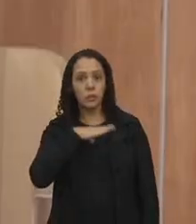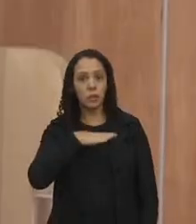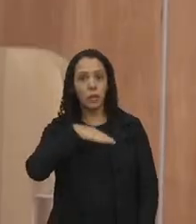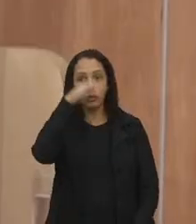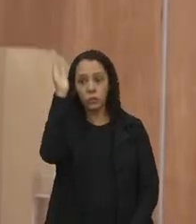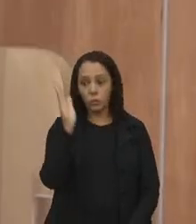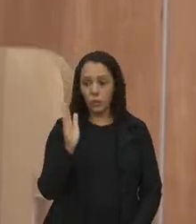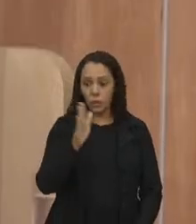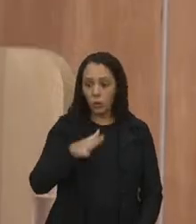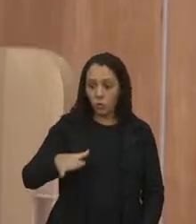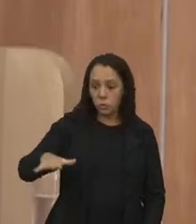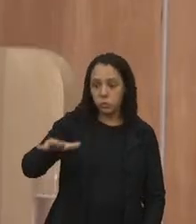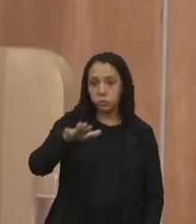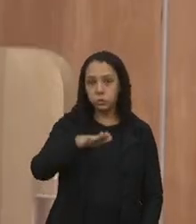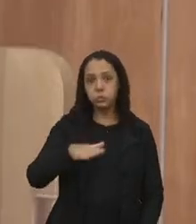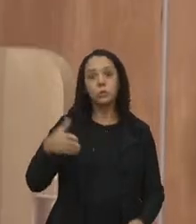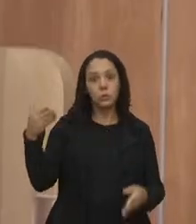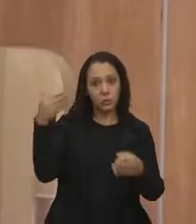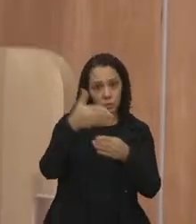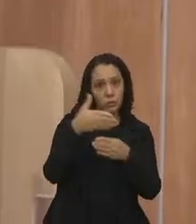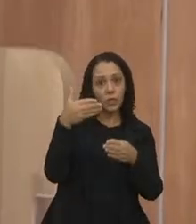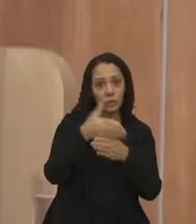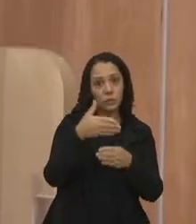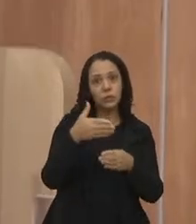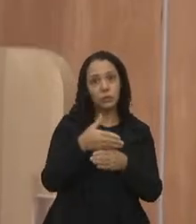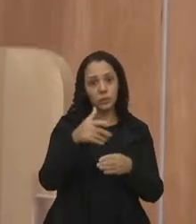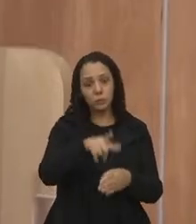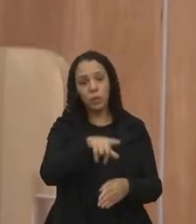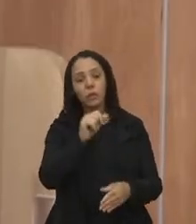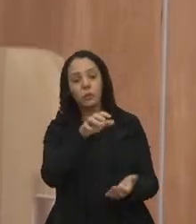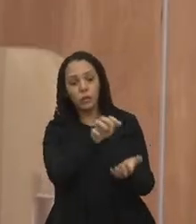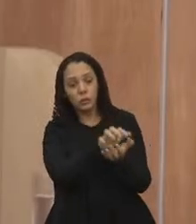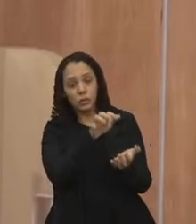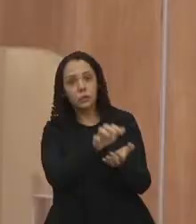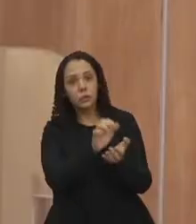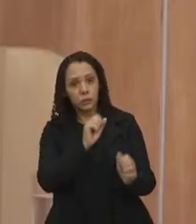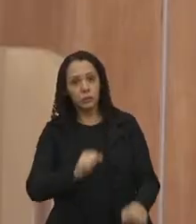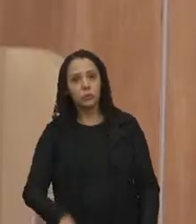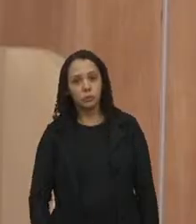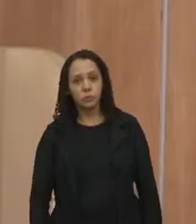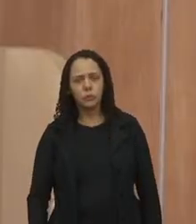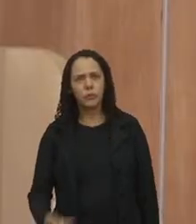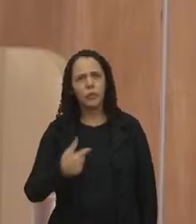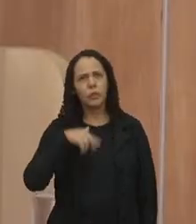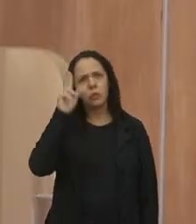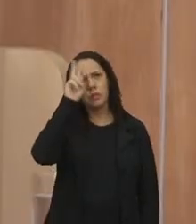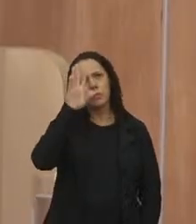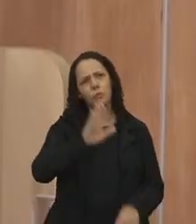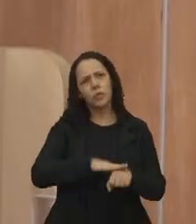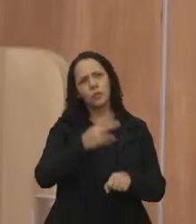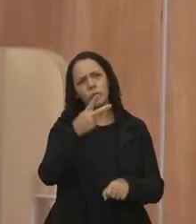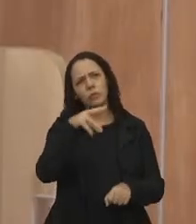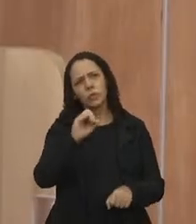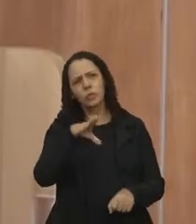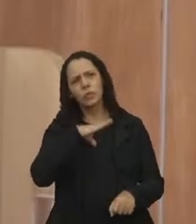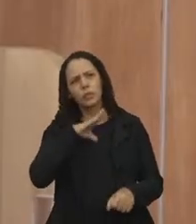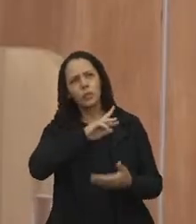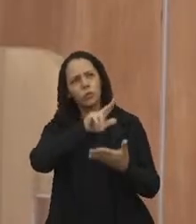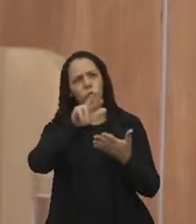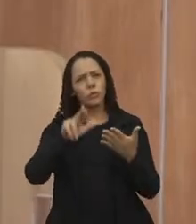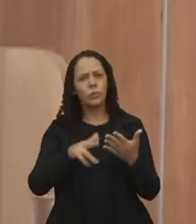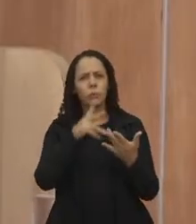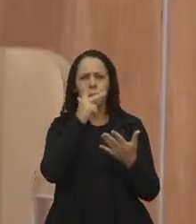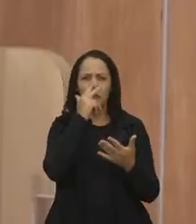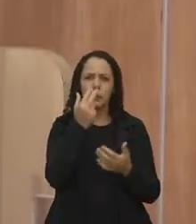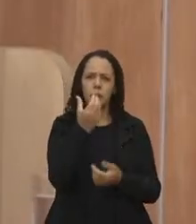que passam lá no Enem, escolhem Jacareí. Eu me recordo que a última vez que eu vi, acho que eram mais de 20 cidades diferentes, acho que